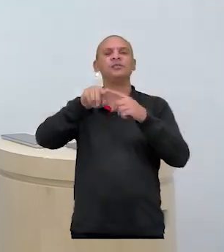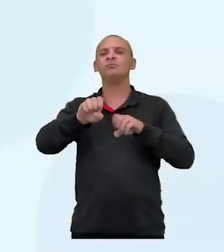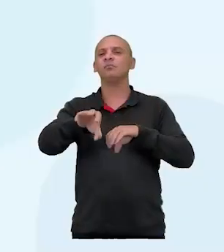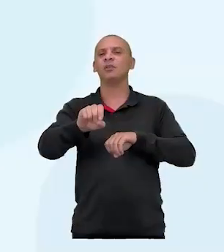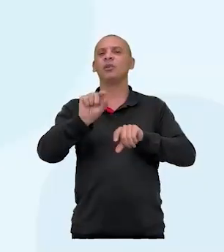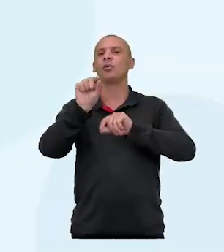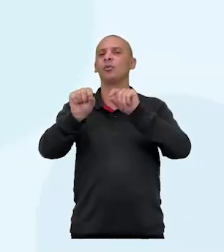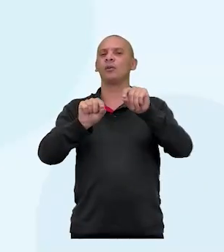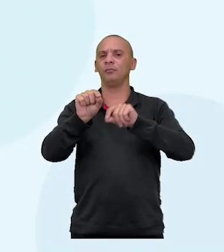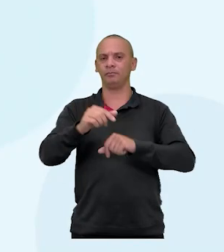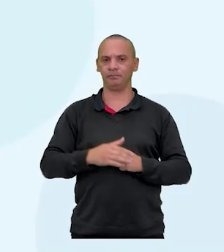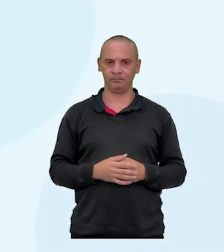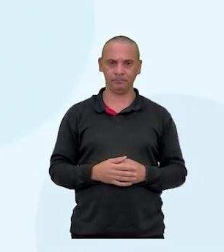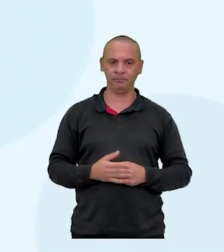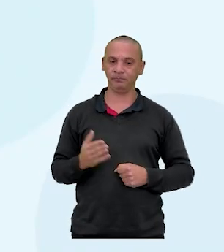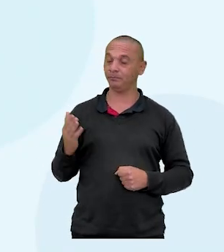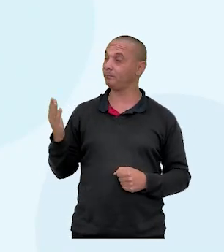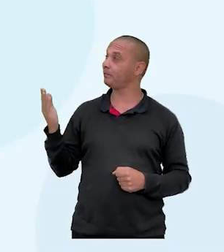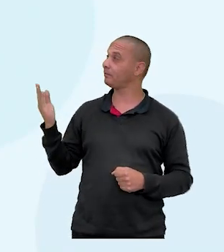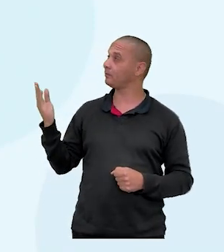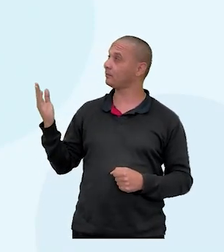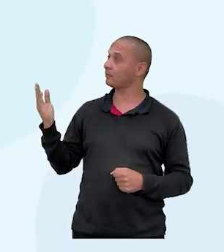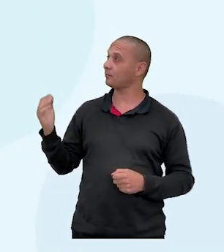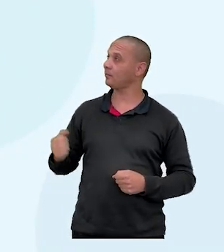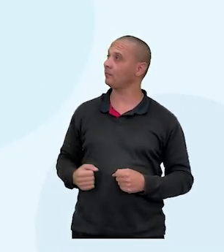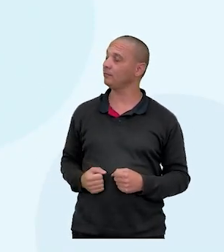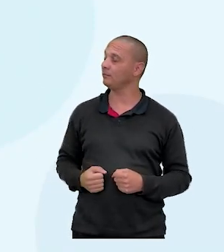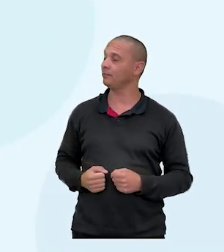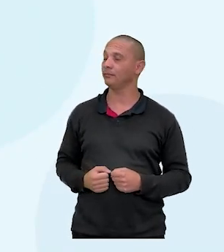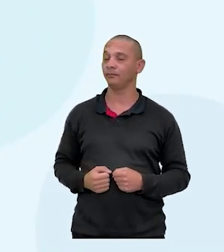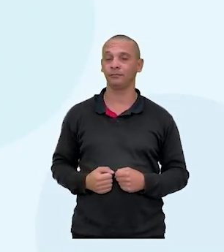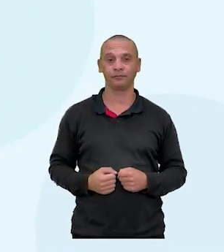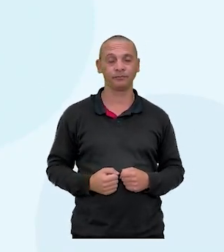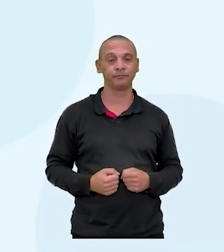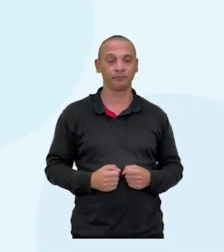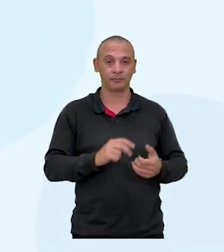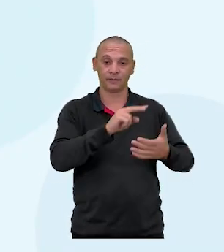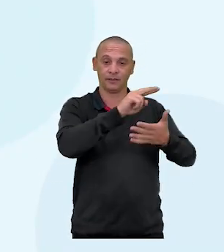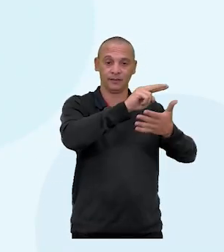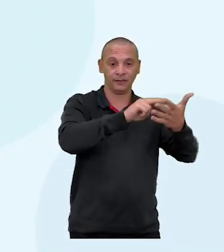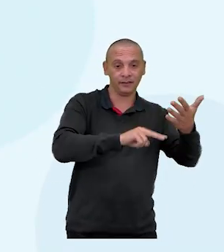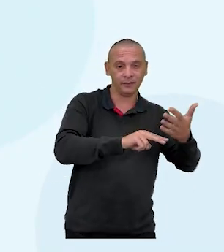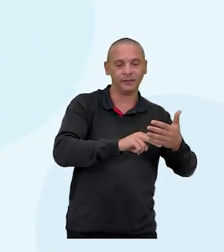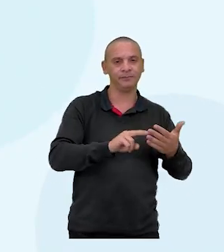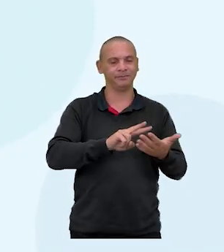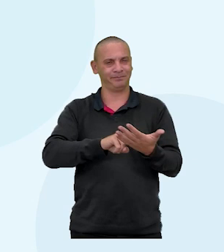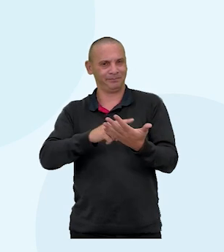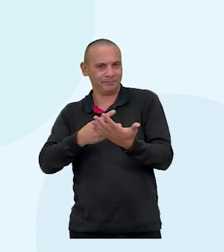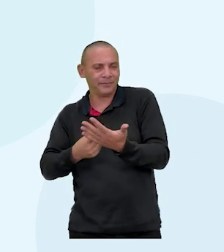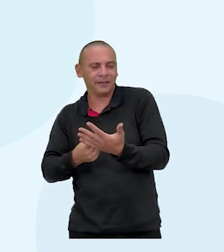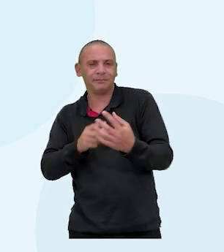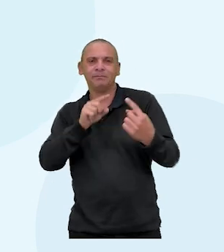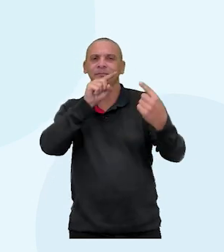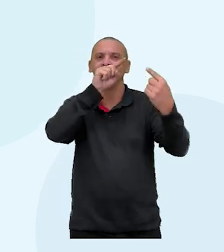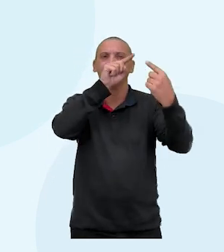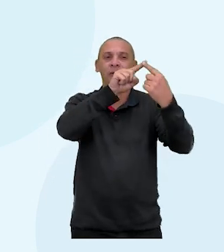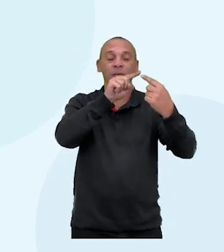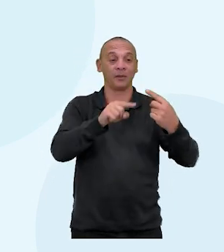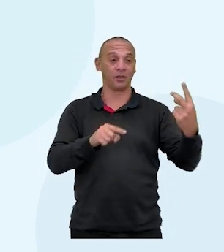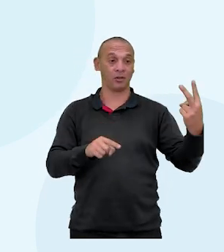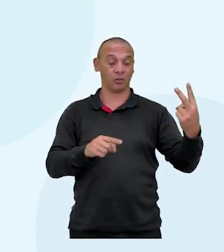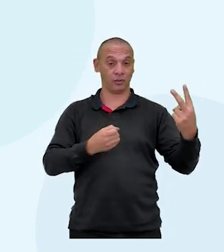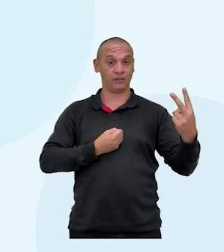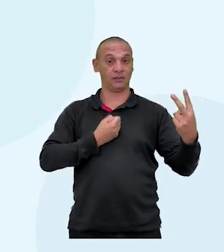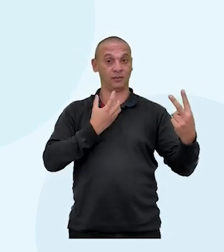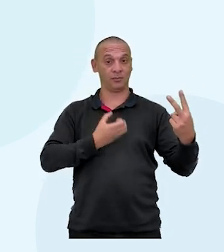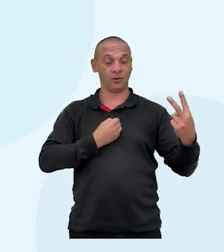hoje? Então vamos aos objetivos da aula de hoje, que é ler, interpretar e relacionar dois poemas